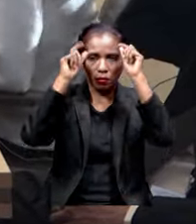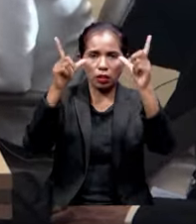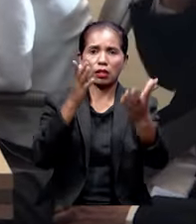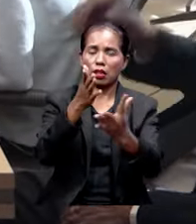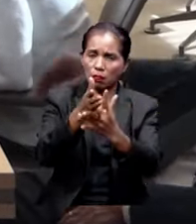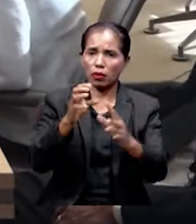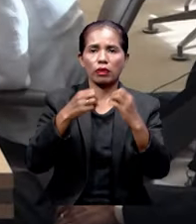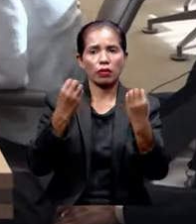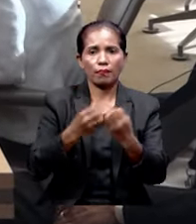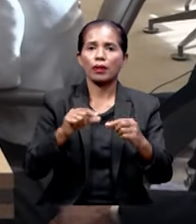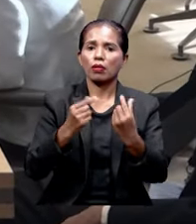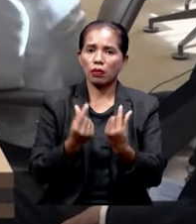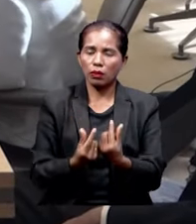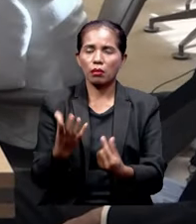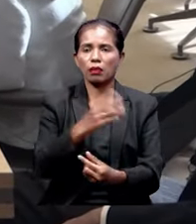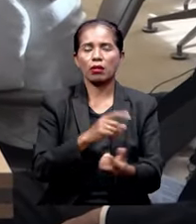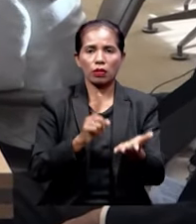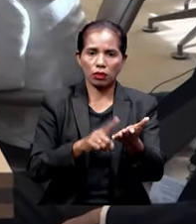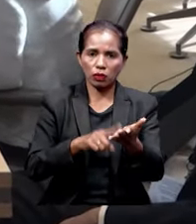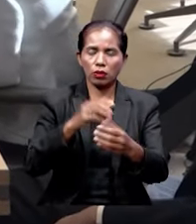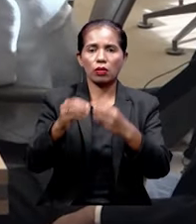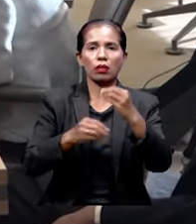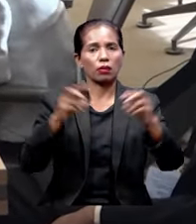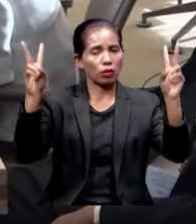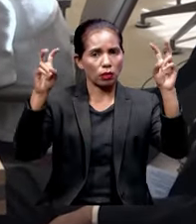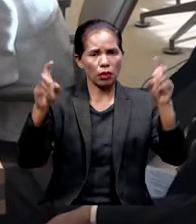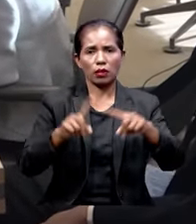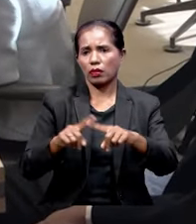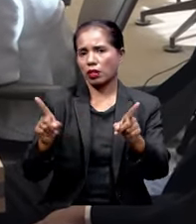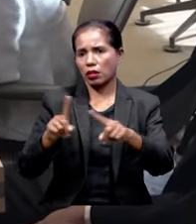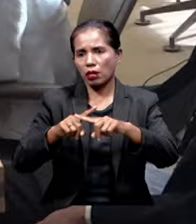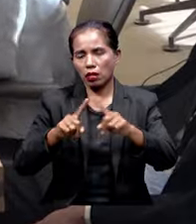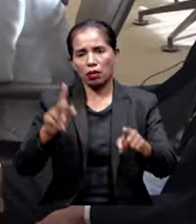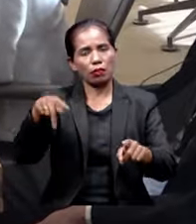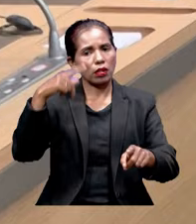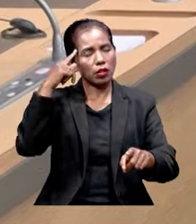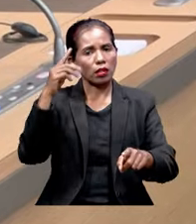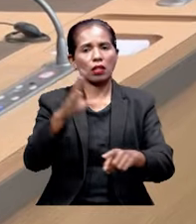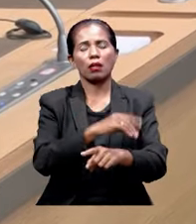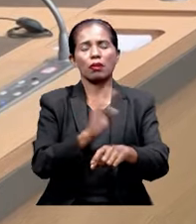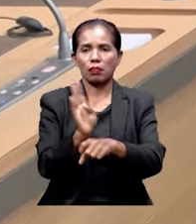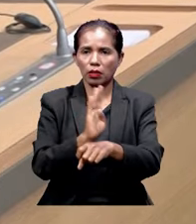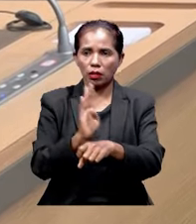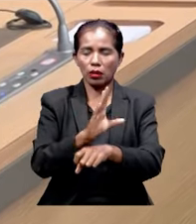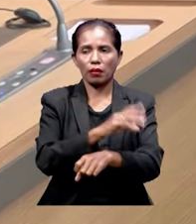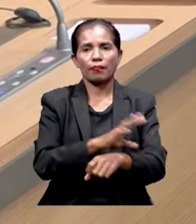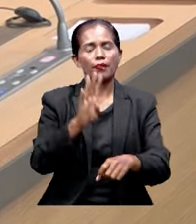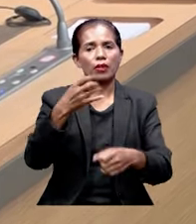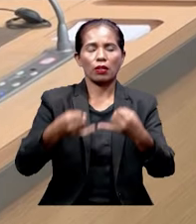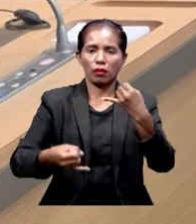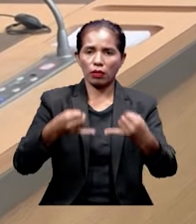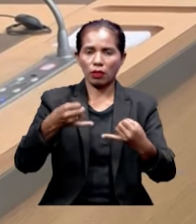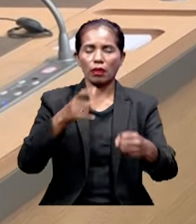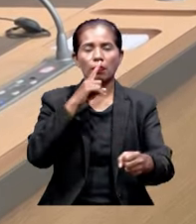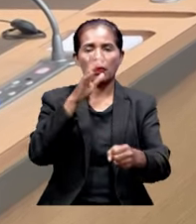NEN Grupo Traballu inclui discussão com o tópico EUN, anexa política comercial, quadro jurídico no